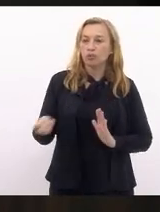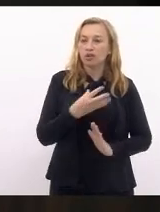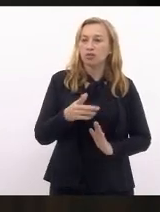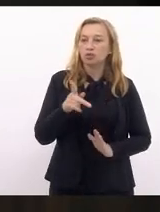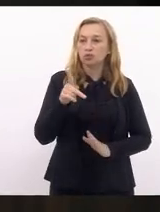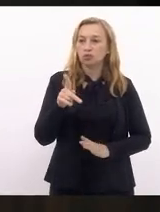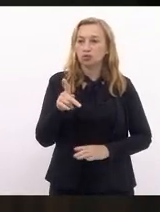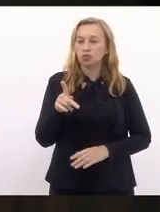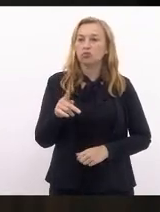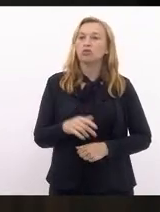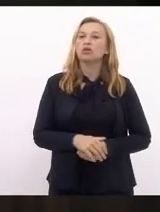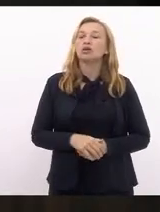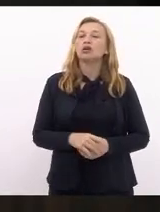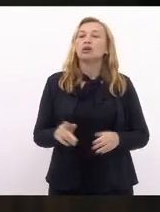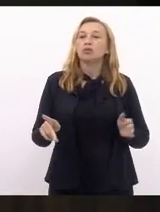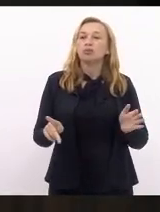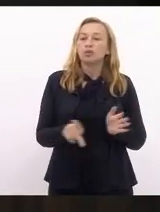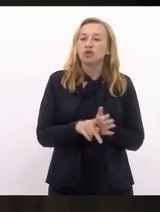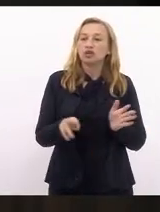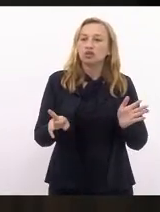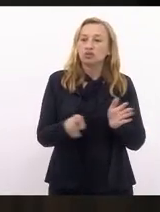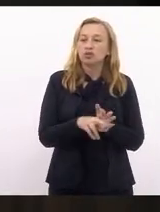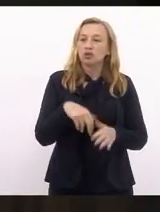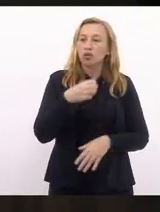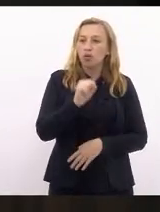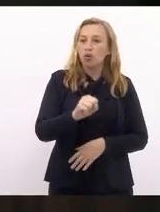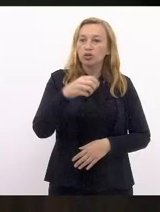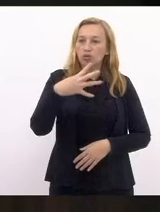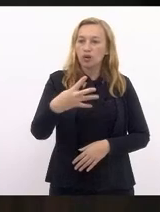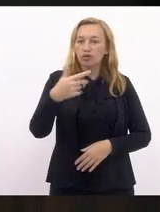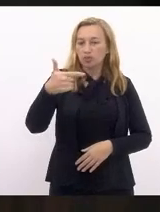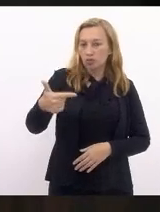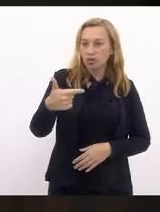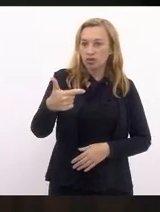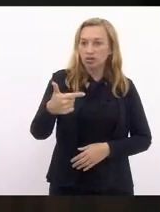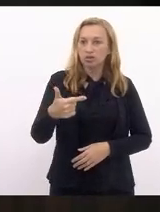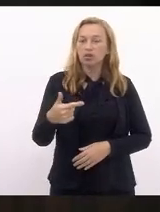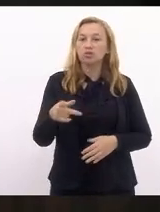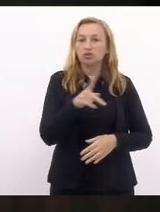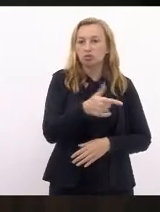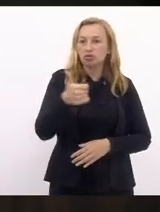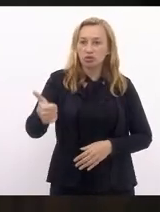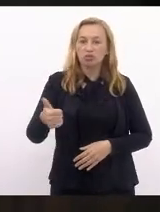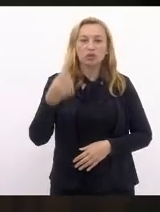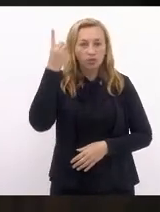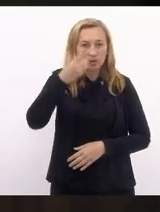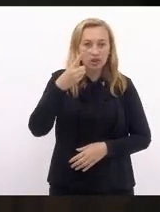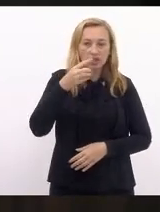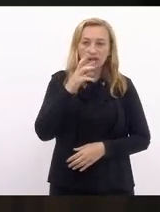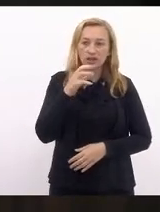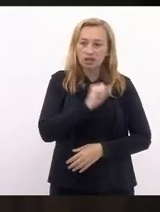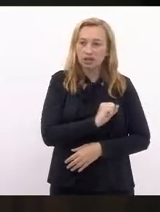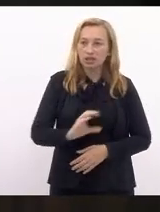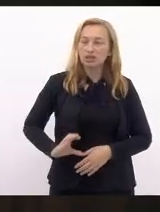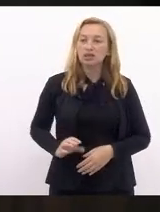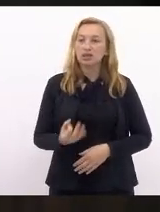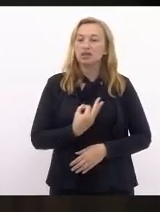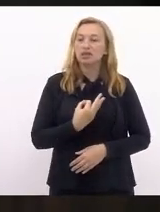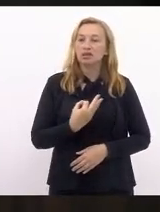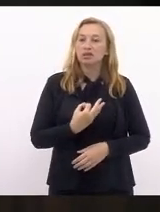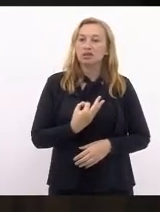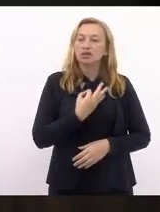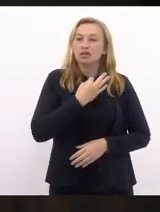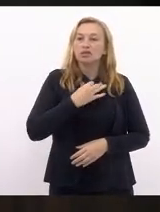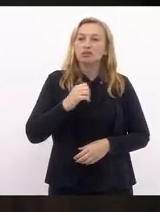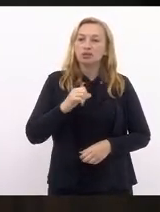pela extensão do novo projeto de resolução 842 2021 de outro Deputado André Ceciliano Concept bem